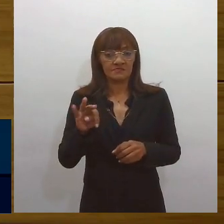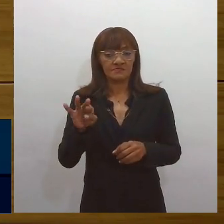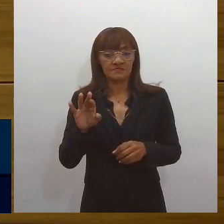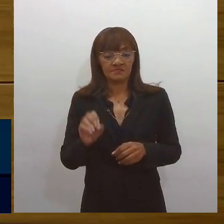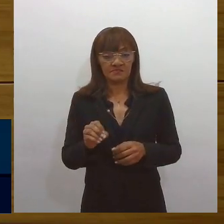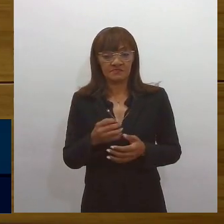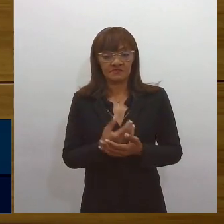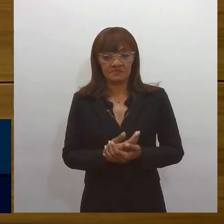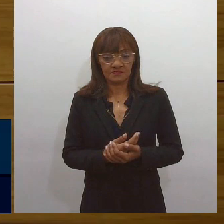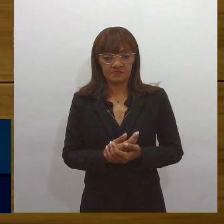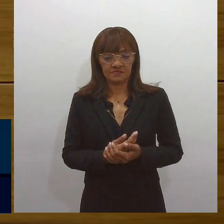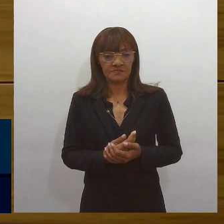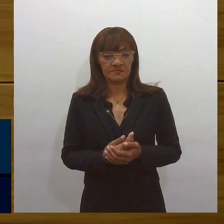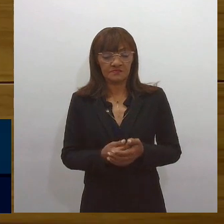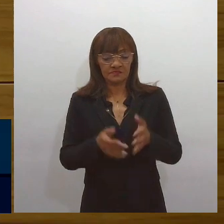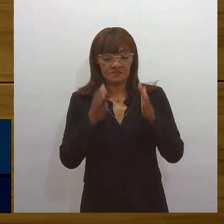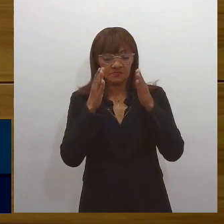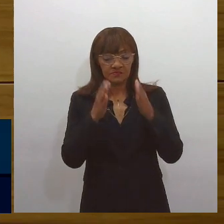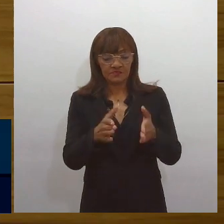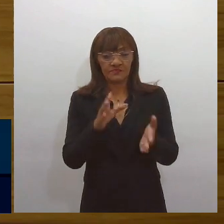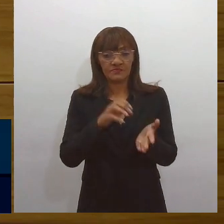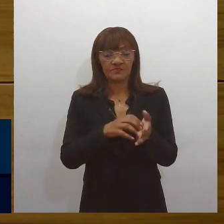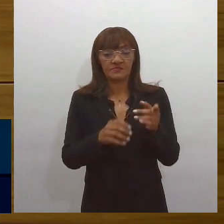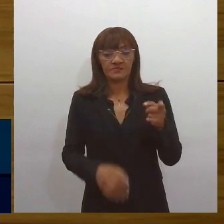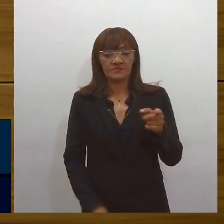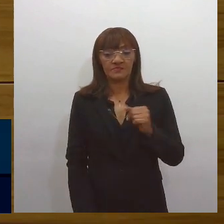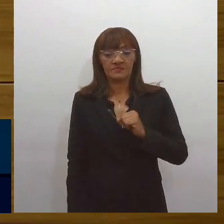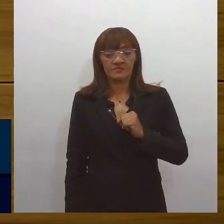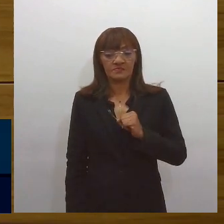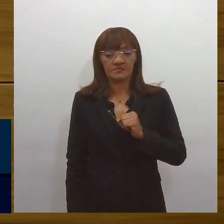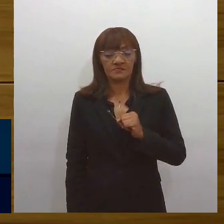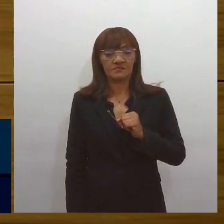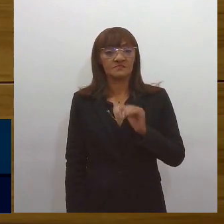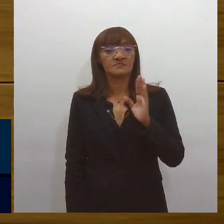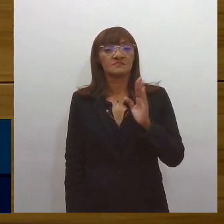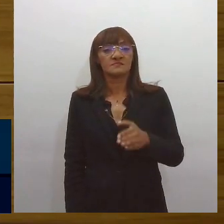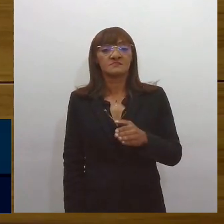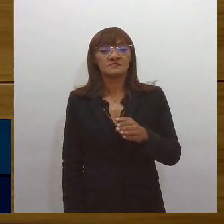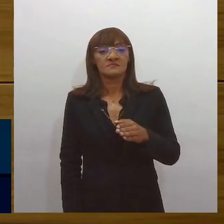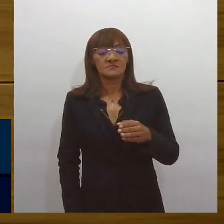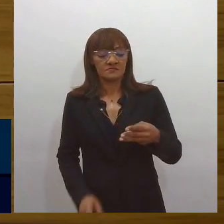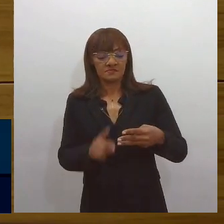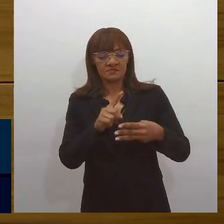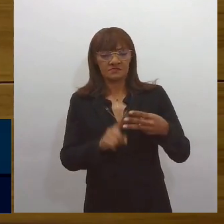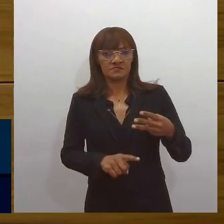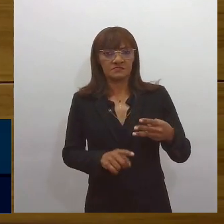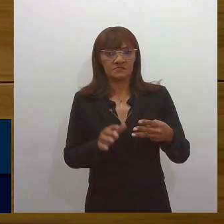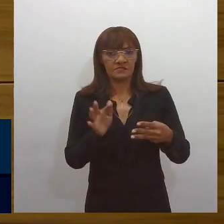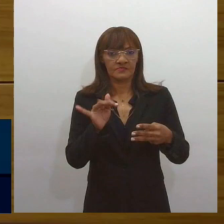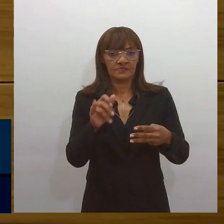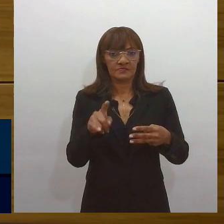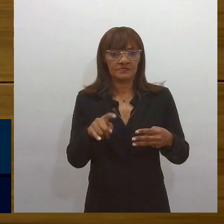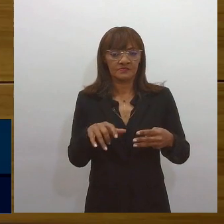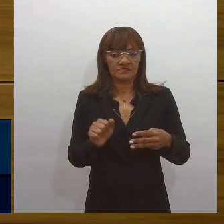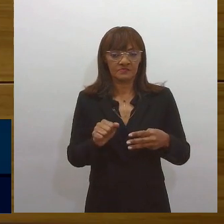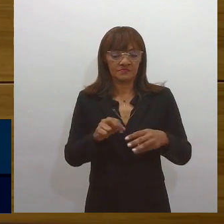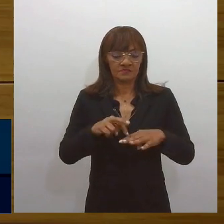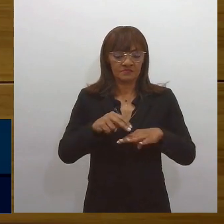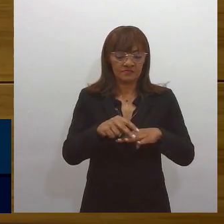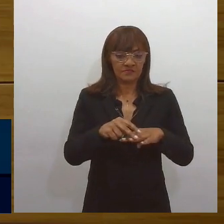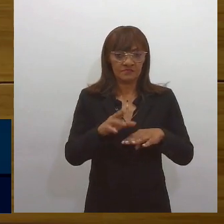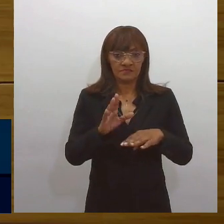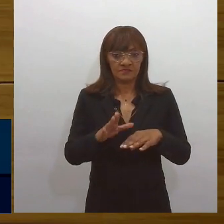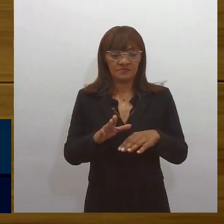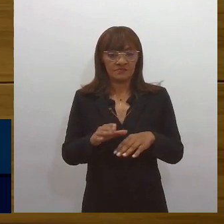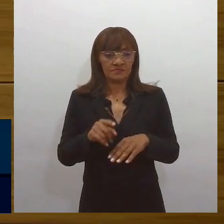denite sobre a questão das terceiras faixas Eu Eu Tá interessante se sen Eu comentar isso porque a gente